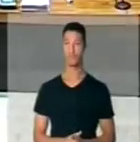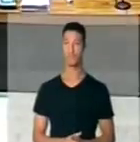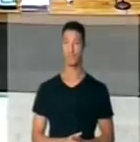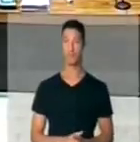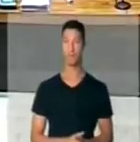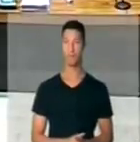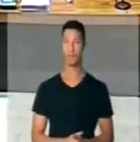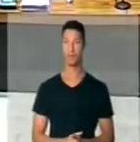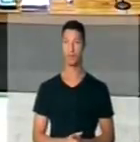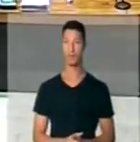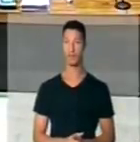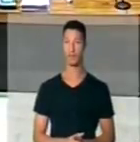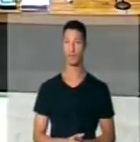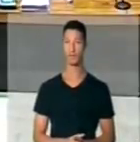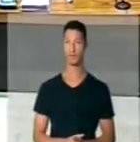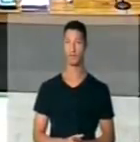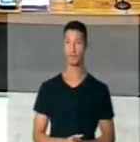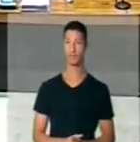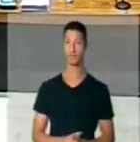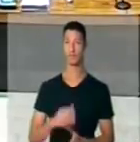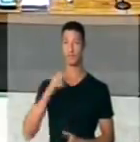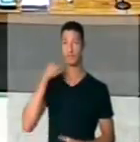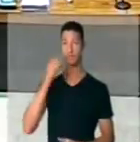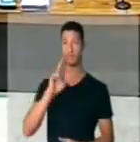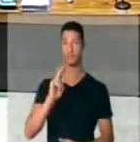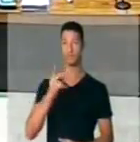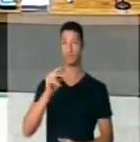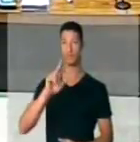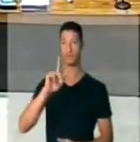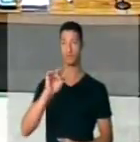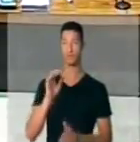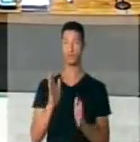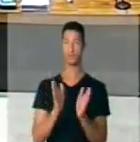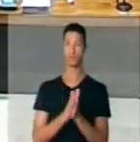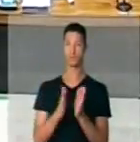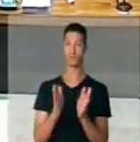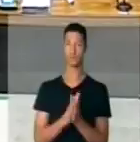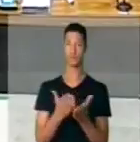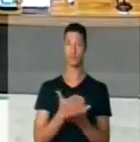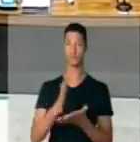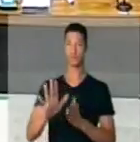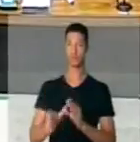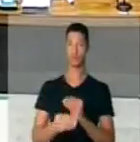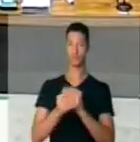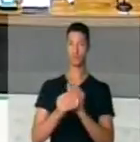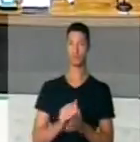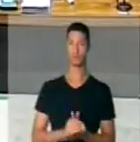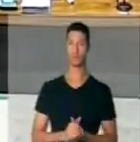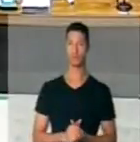O nobre deputado Hugo Leal, e parabéns pela colocação de Vossa Excelência.